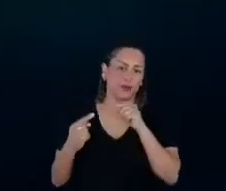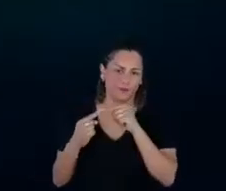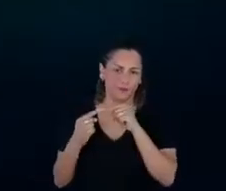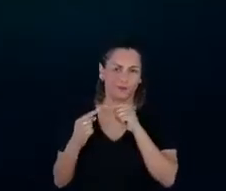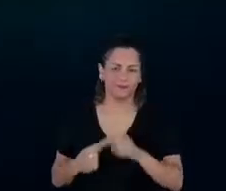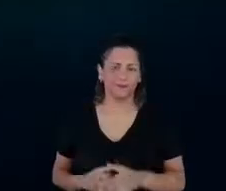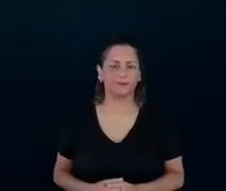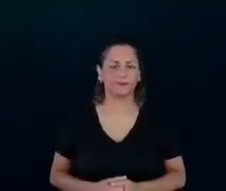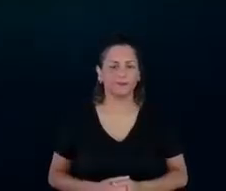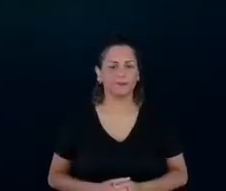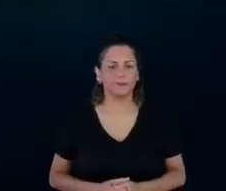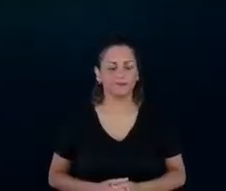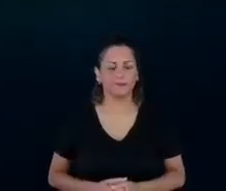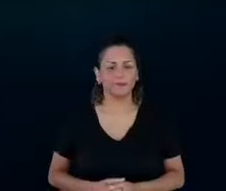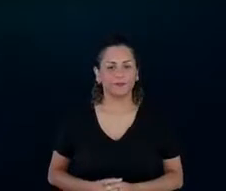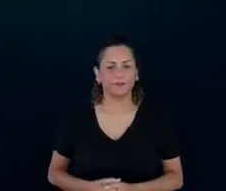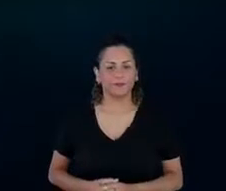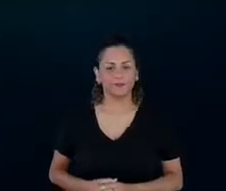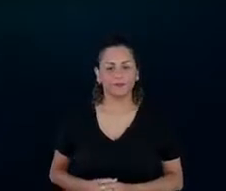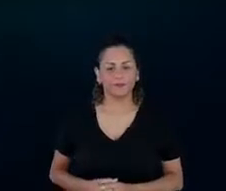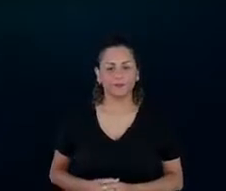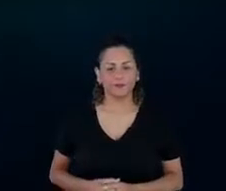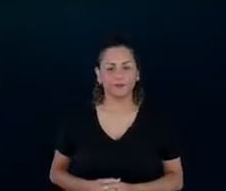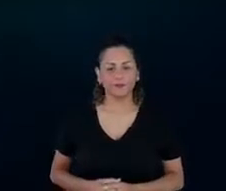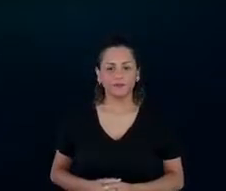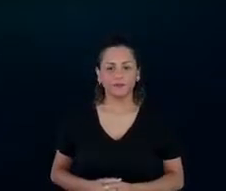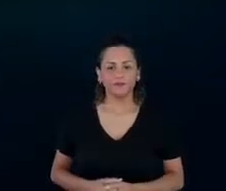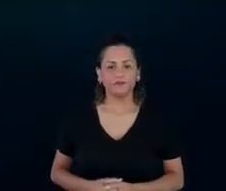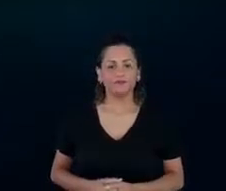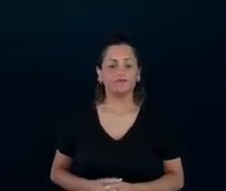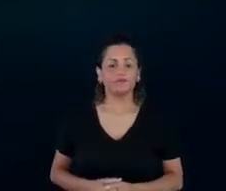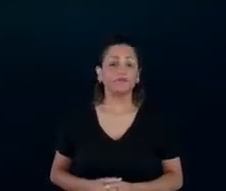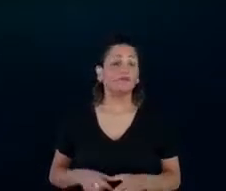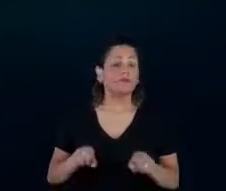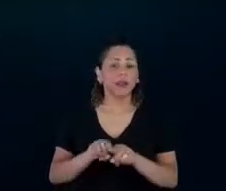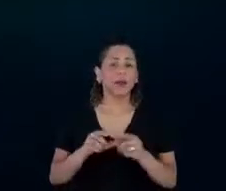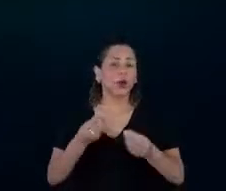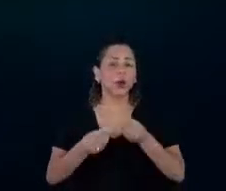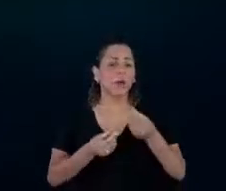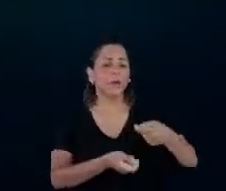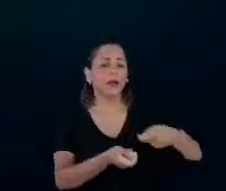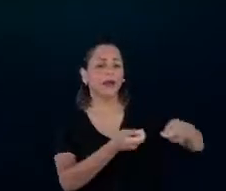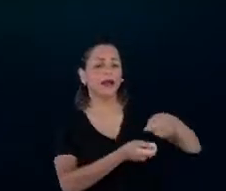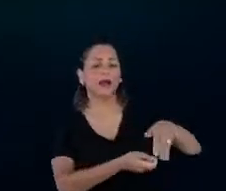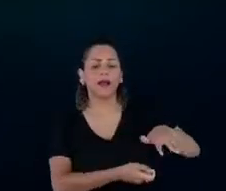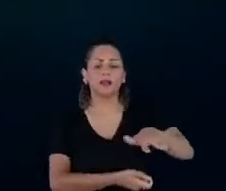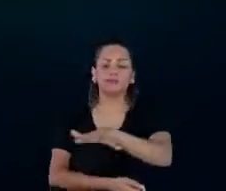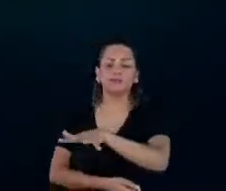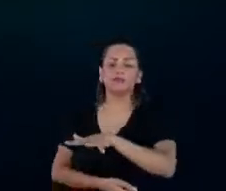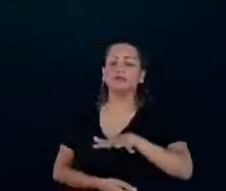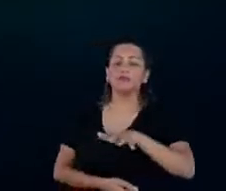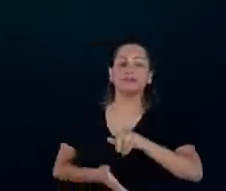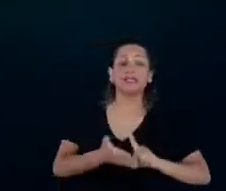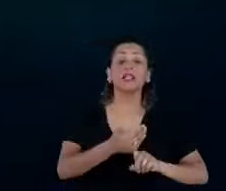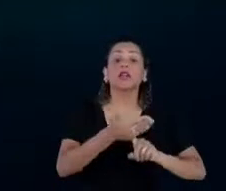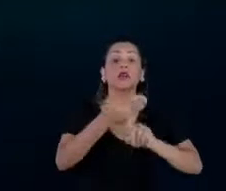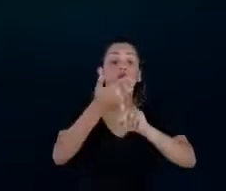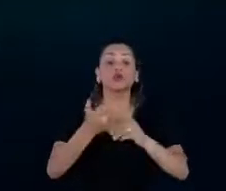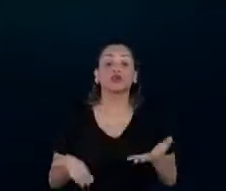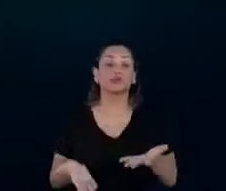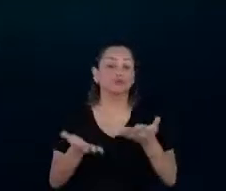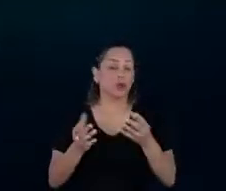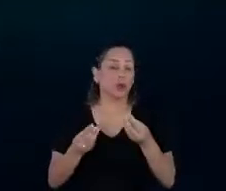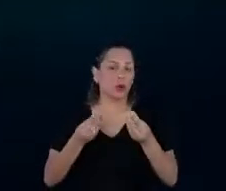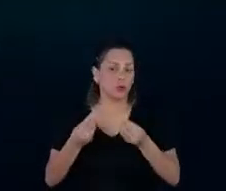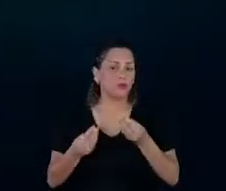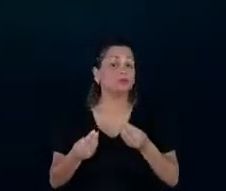Bom, falando sobre o valor do mercado para essa tecnologia, né? Então, voltando, o Brasil, né, possui etanol em